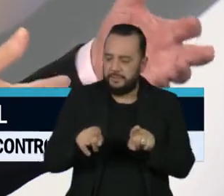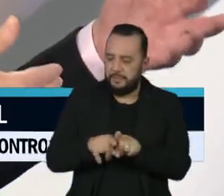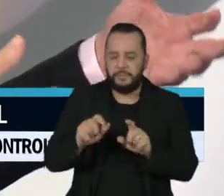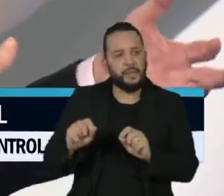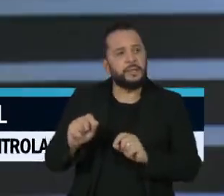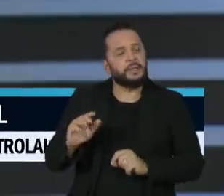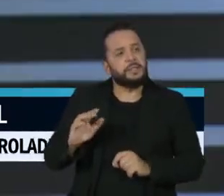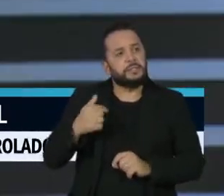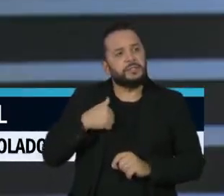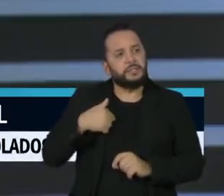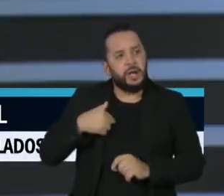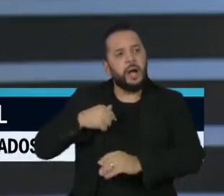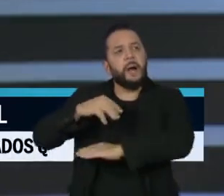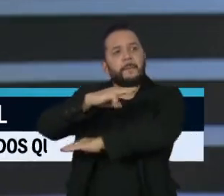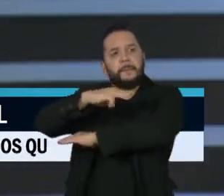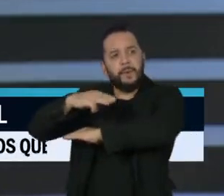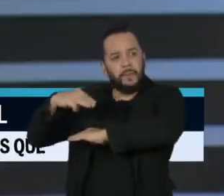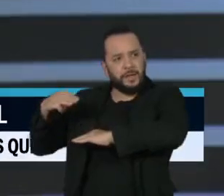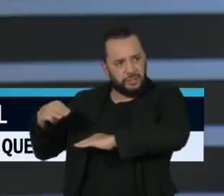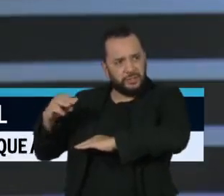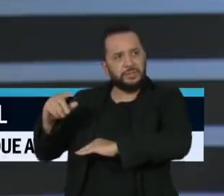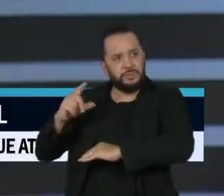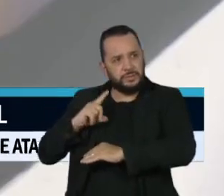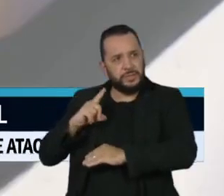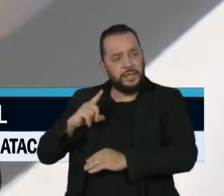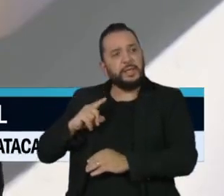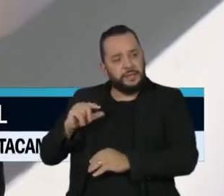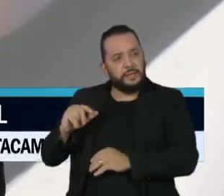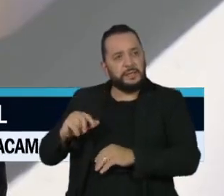o acidente Brumadinho e antes teve o acidente